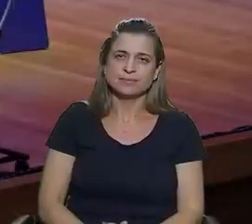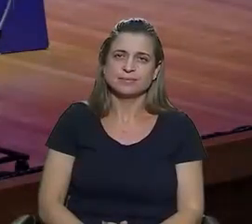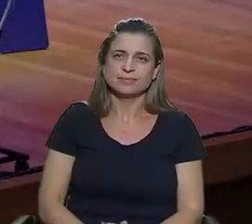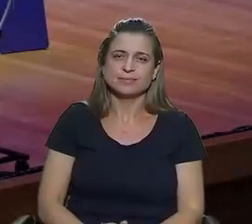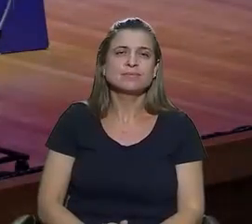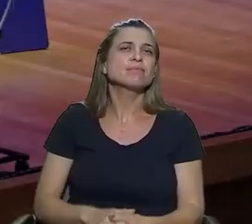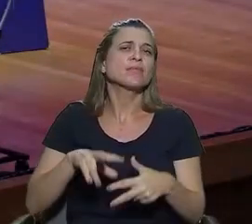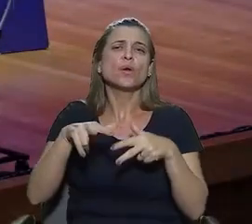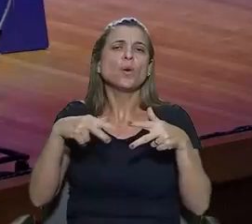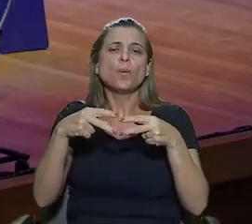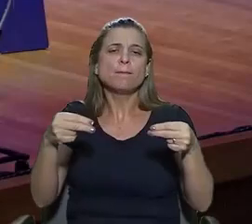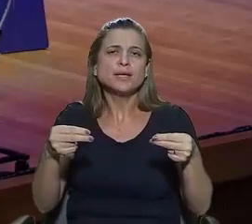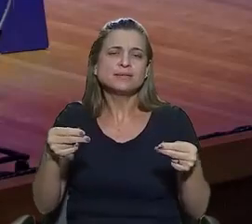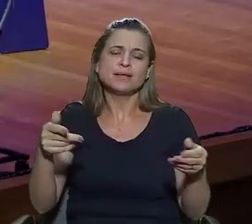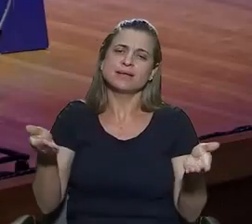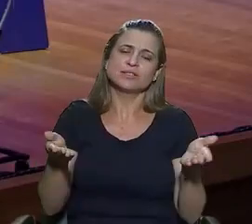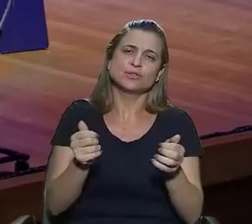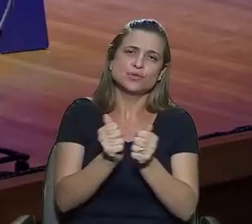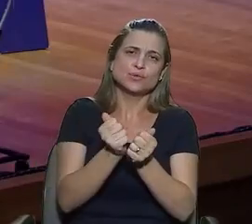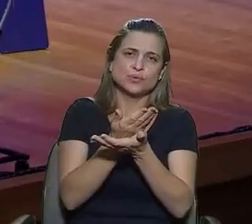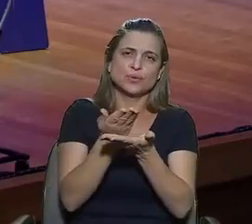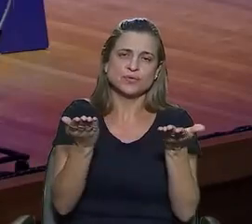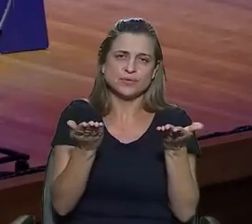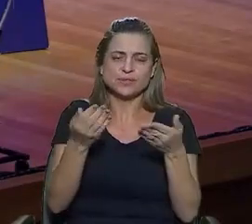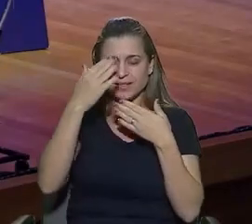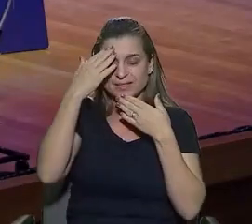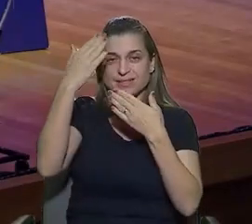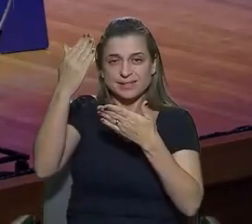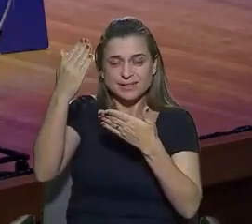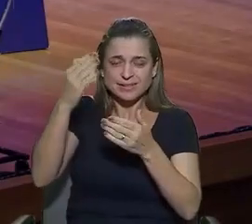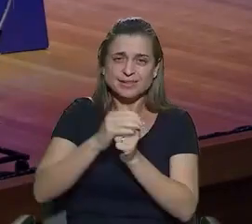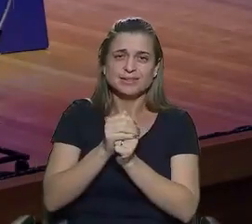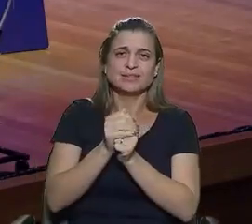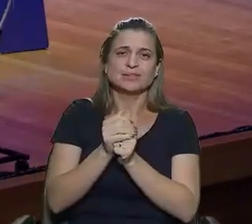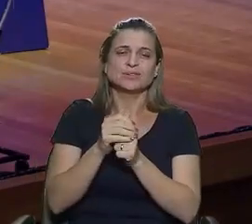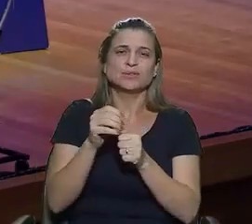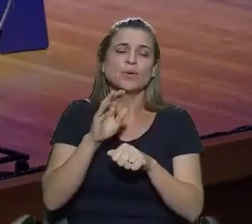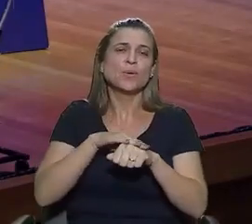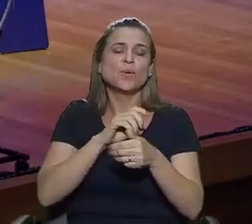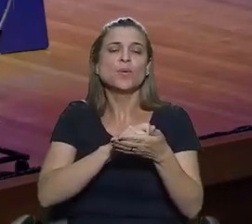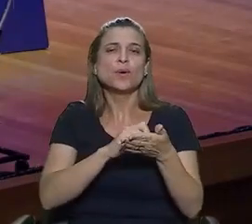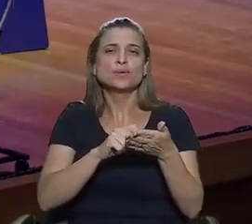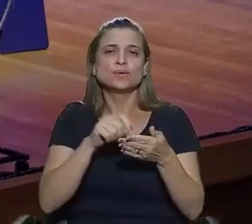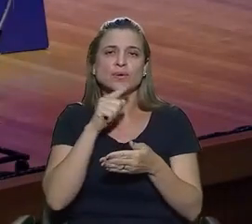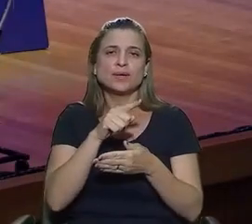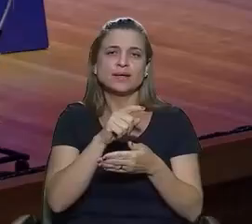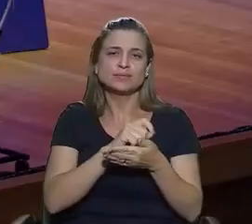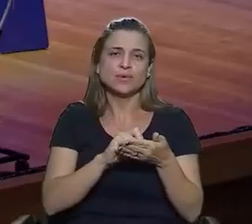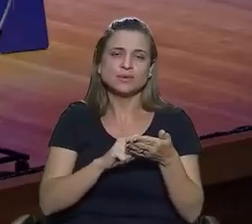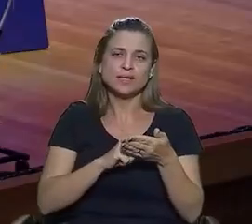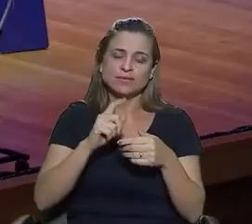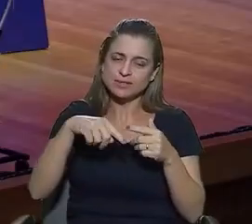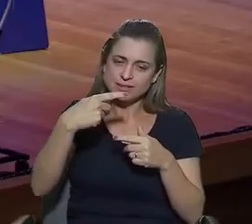Foi um presente estar aqui com vocês, agradeço muito. Nossos autores estarão lá para os autógrafos na sequência.